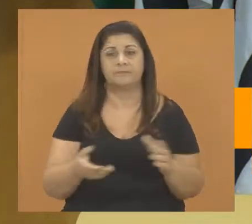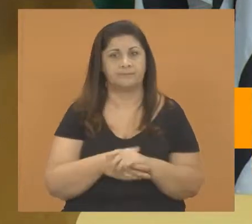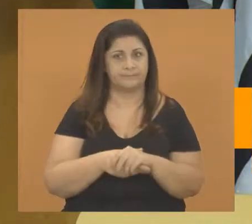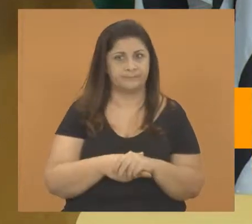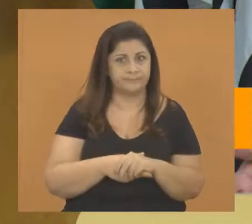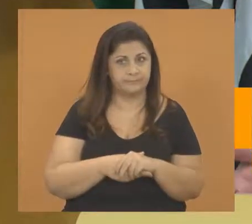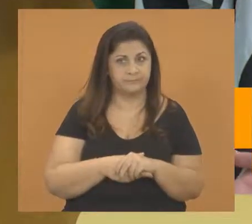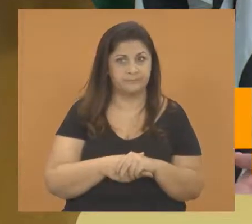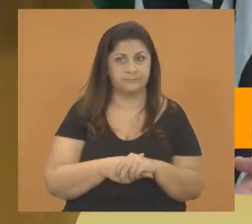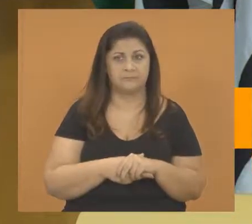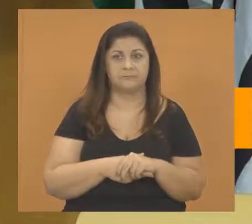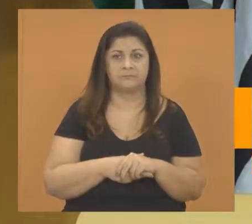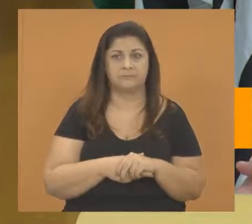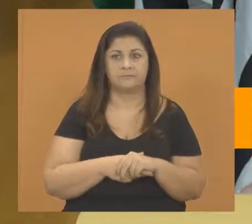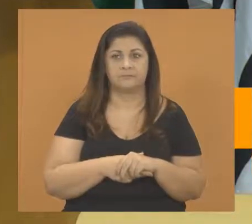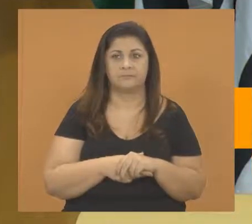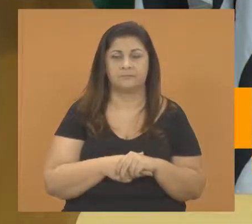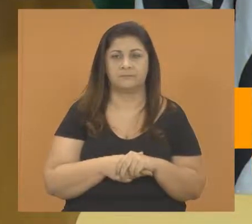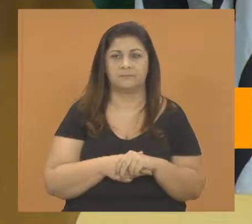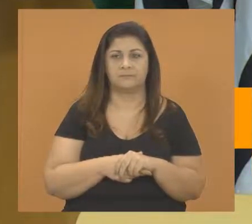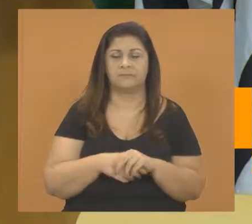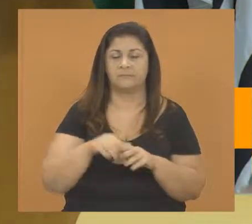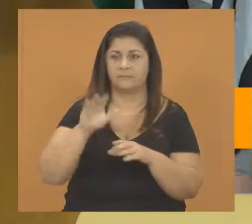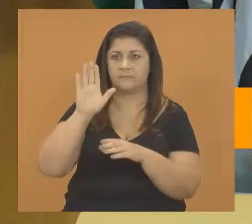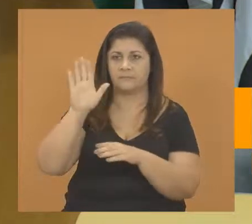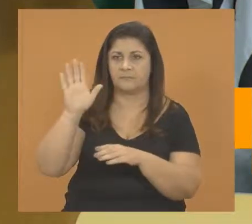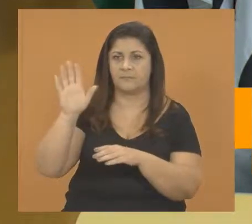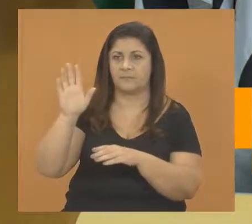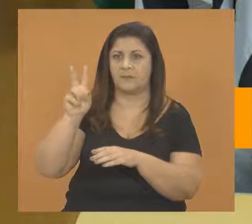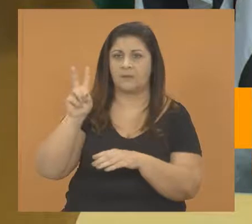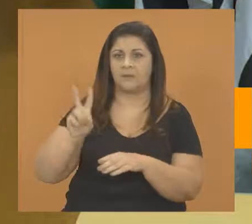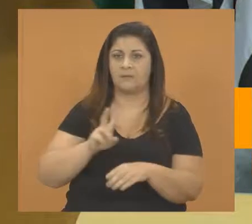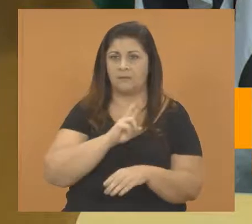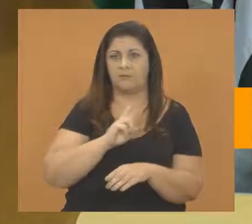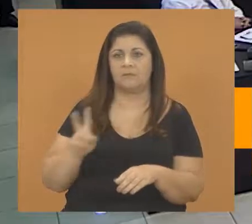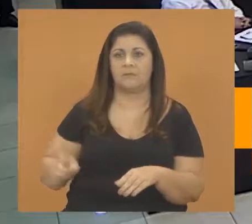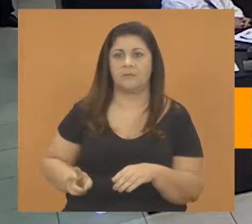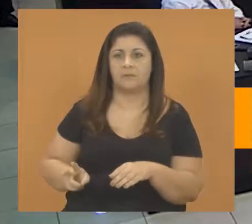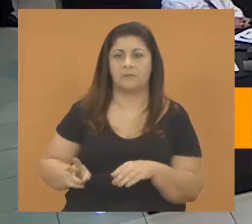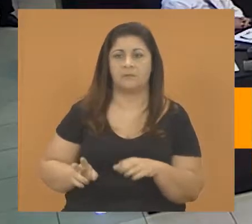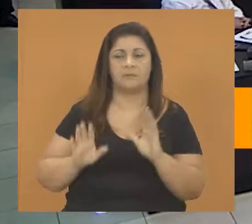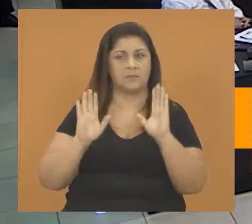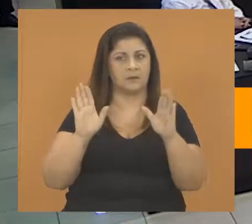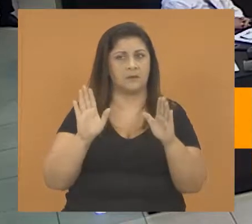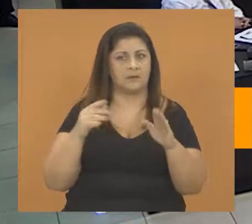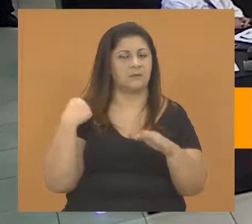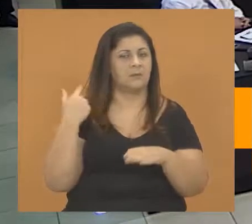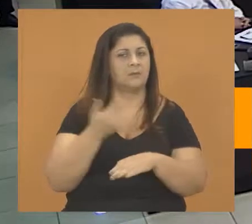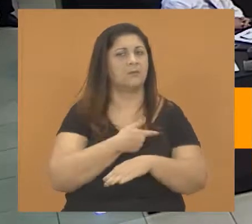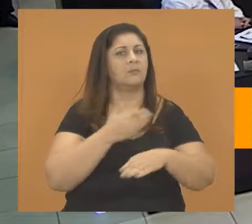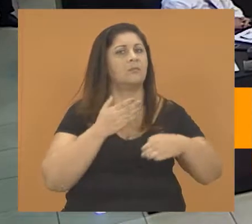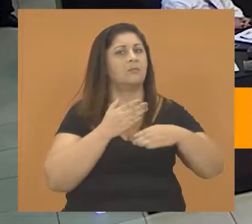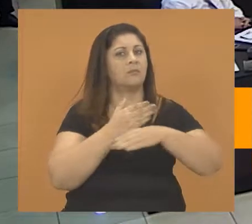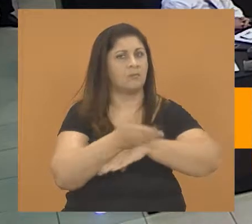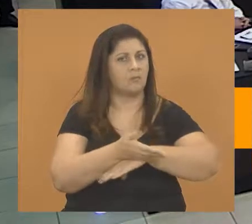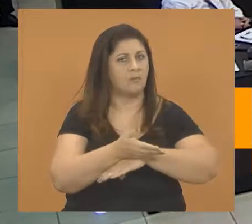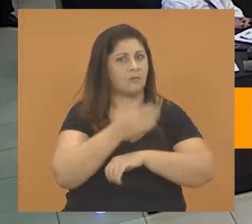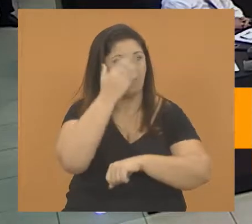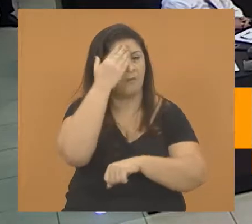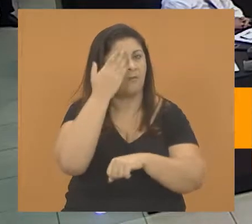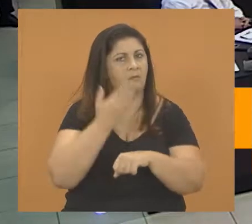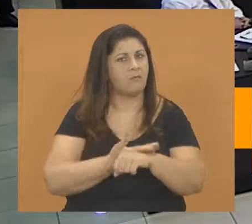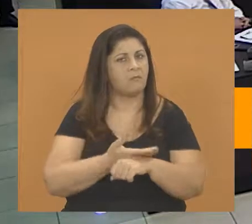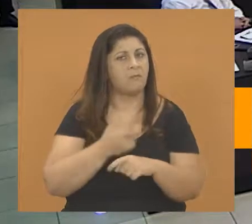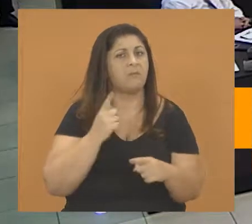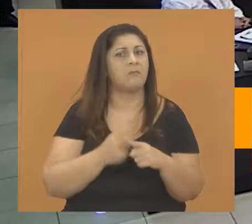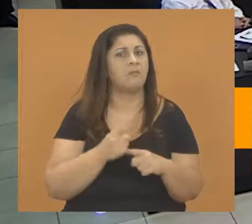nessa história aí o governo pra vocês uma partida lógico que a gente aprovou na confiança que esses funcionários trabalhem